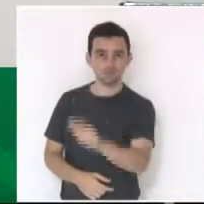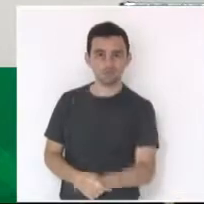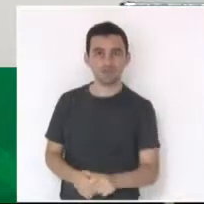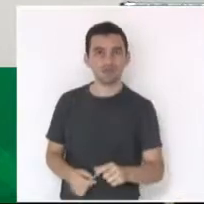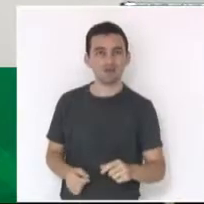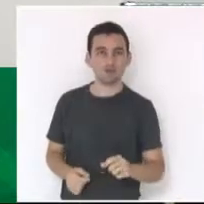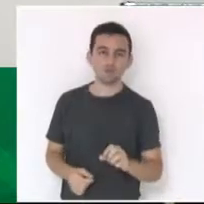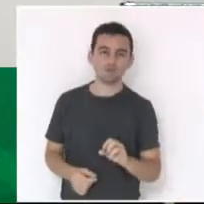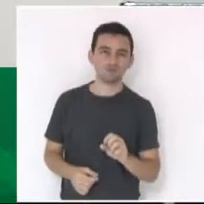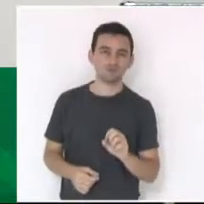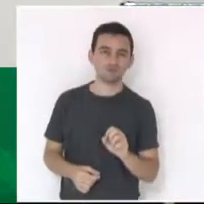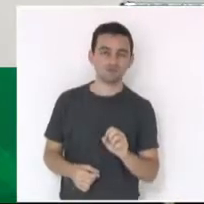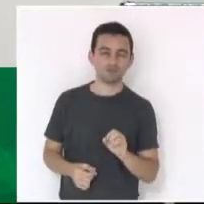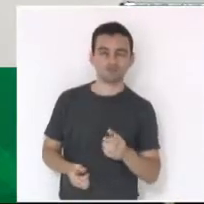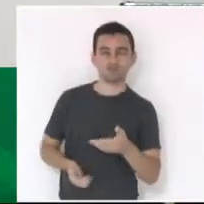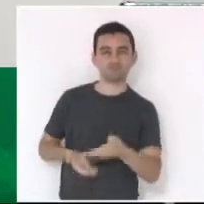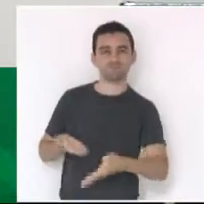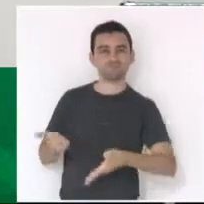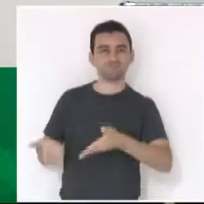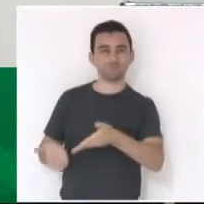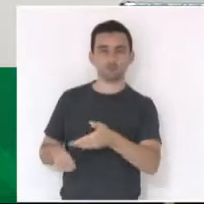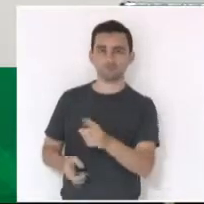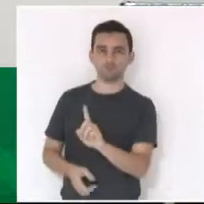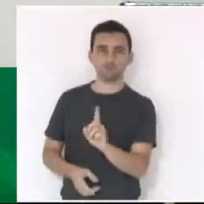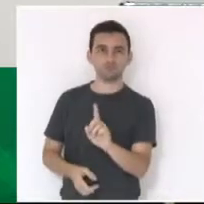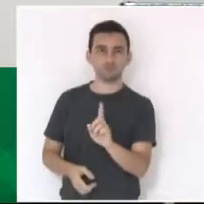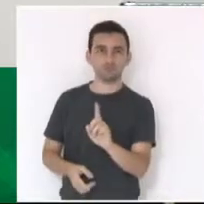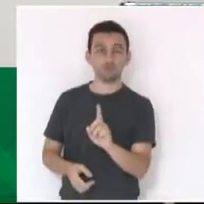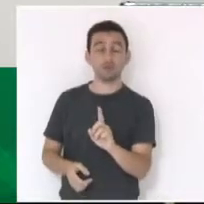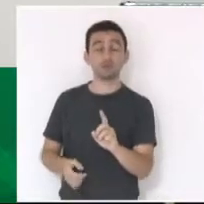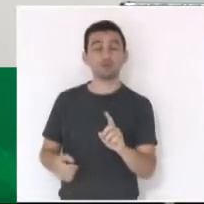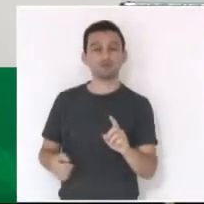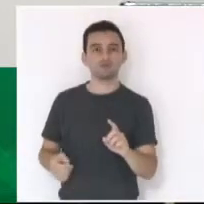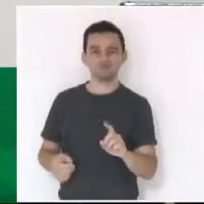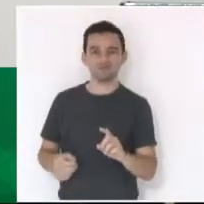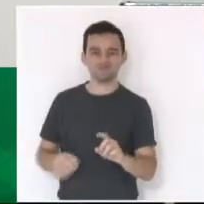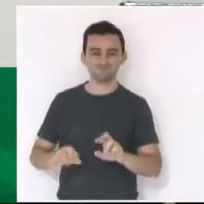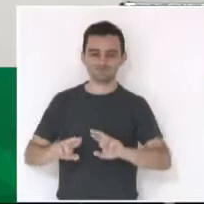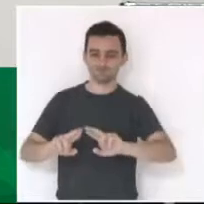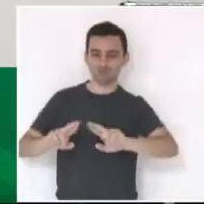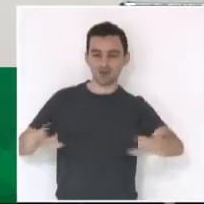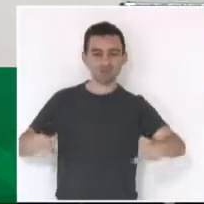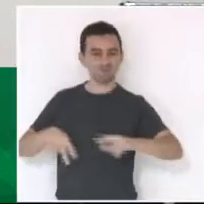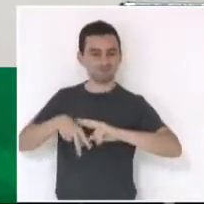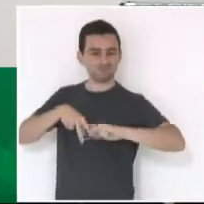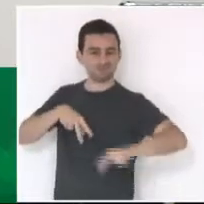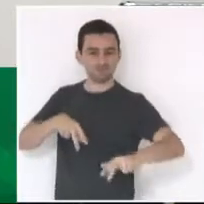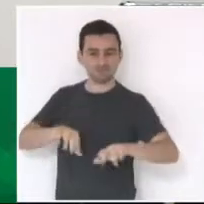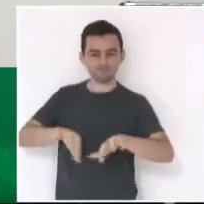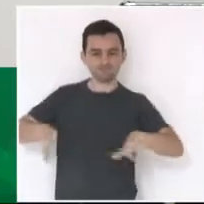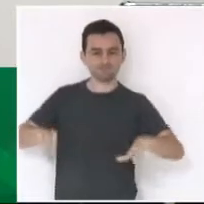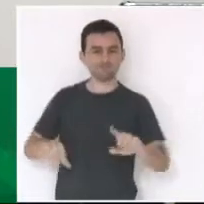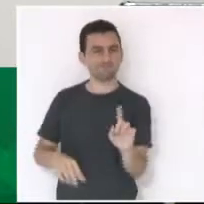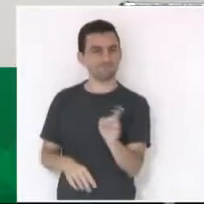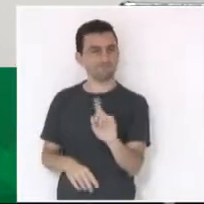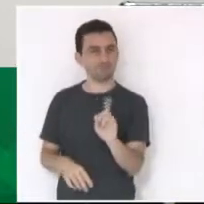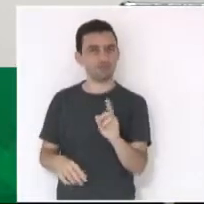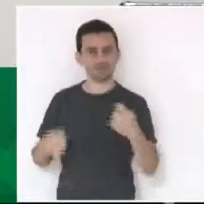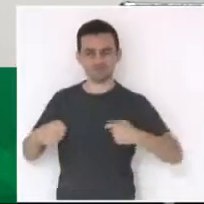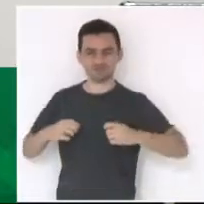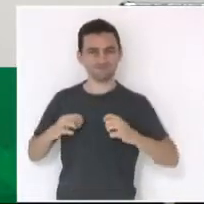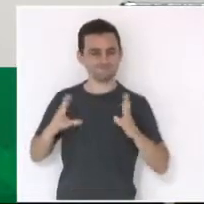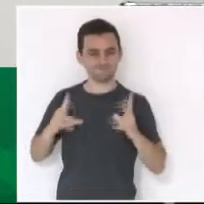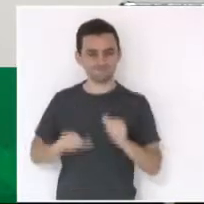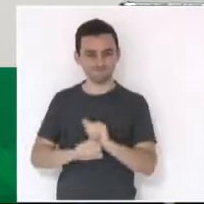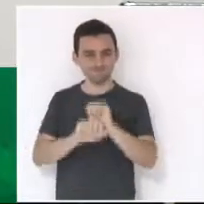o privilégio um país sem fronteiras de diversidade e gênero um país plural e transparente